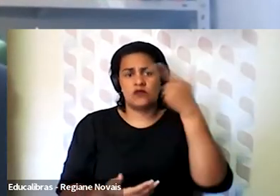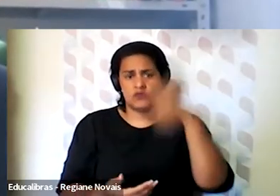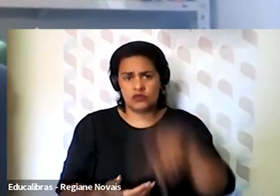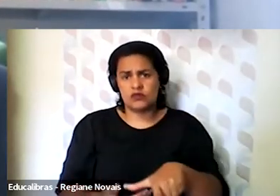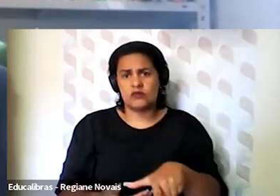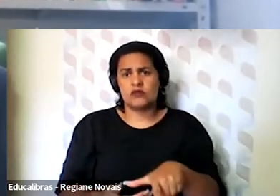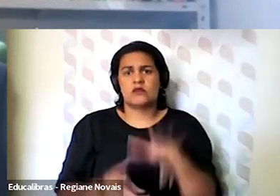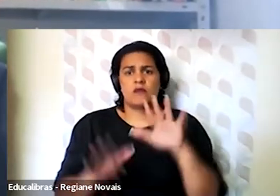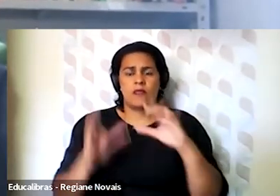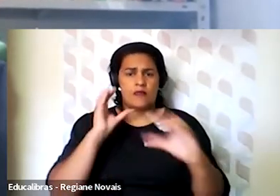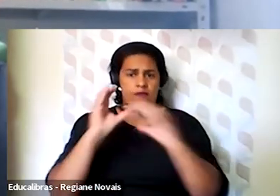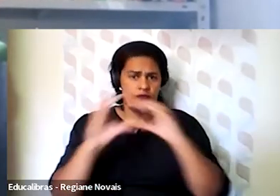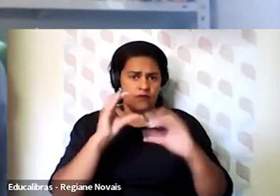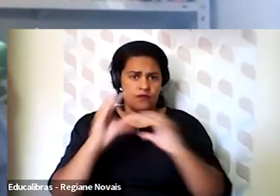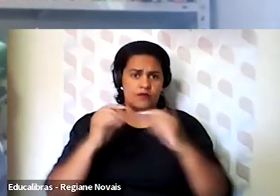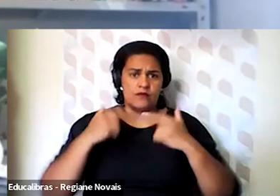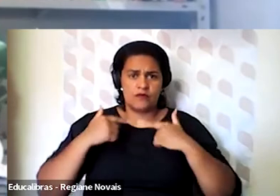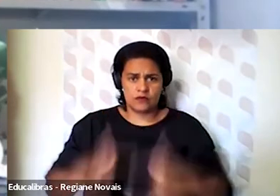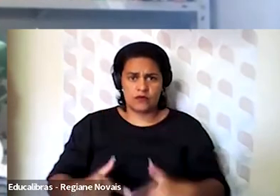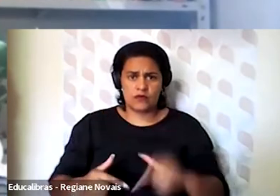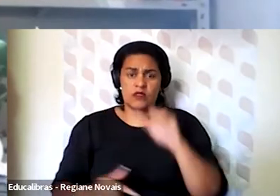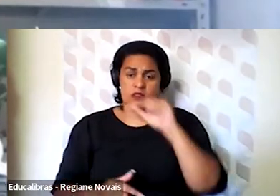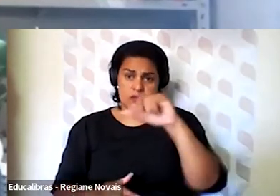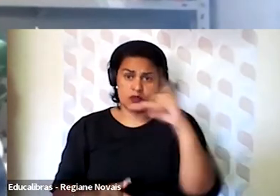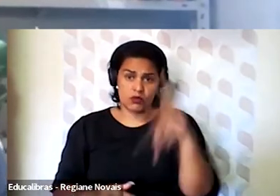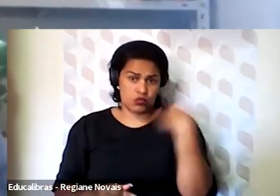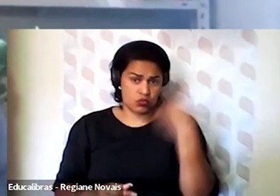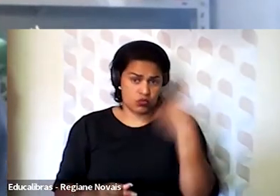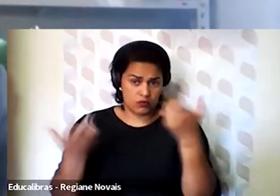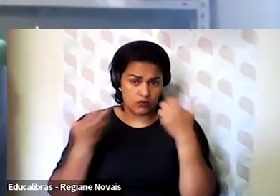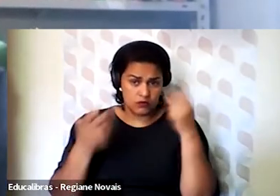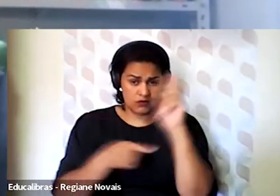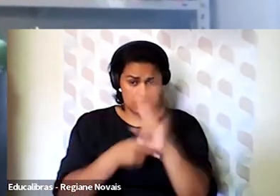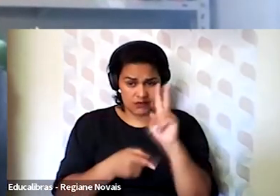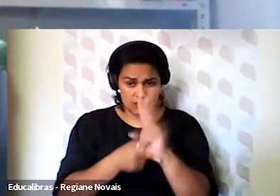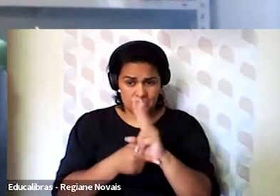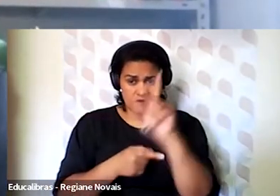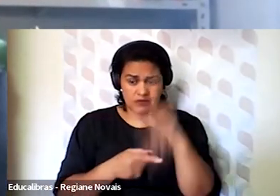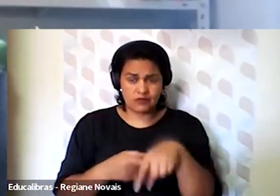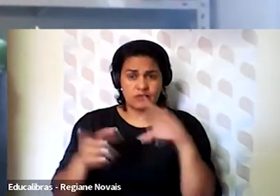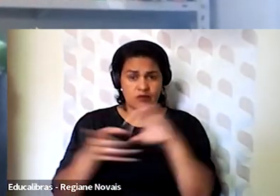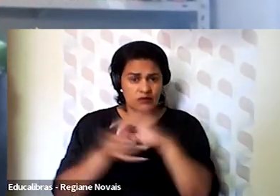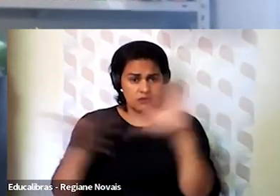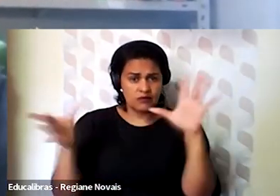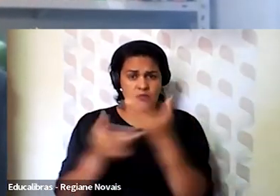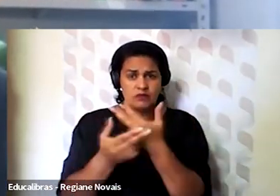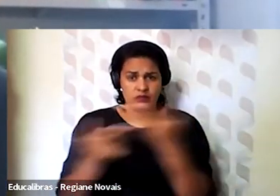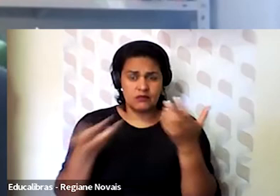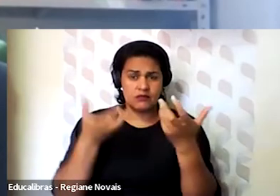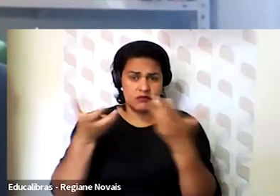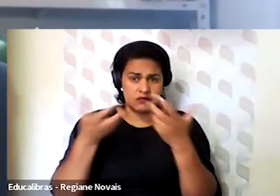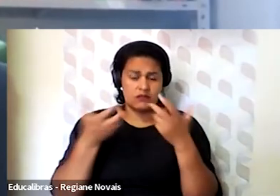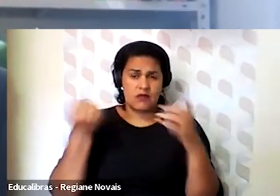neutra. E se queremos defender a liberdade de expressão, se queremos garantir esse valor democrático, a